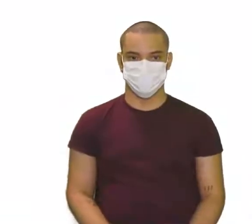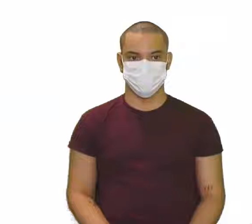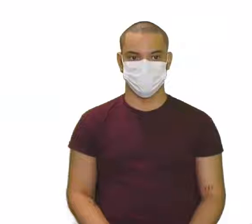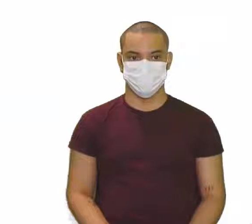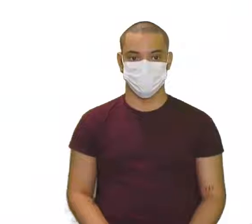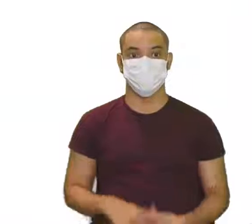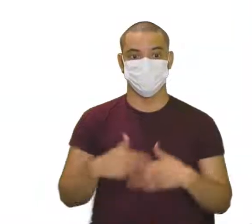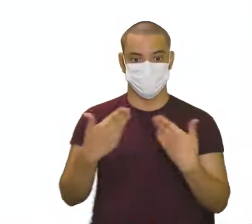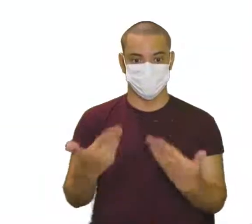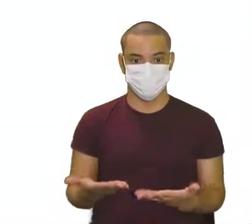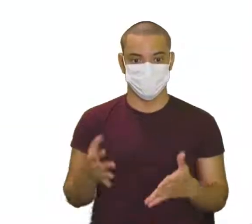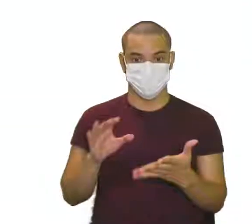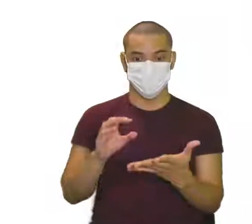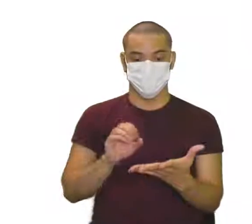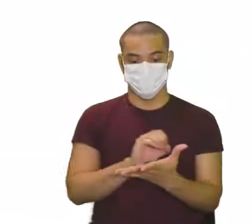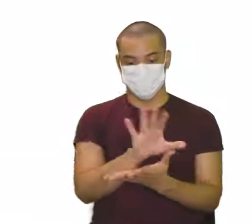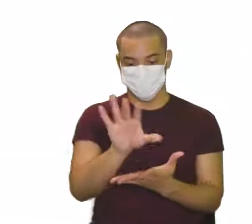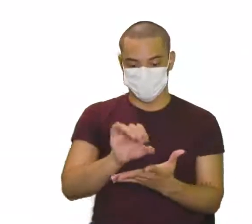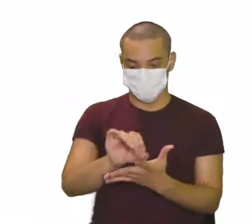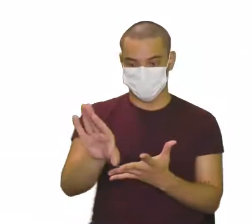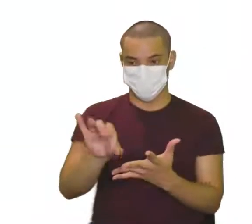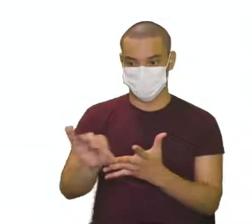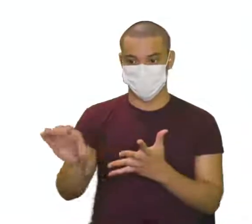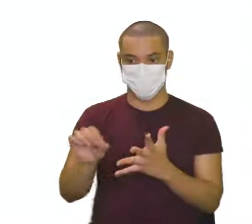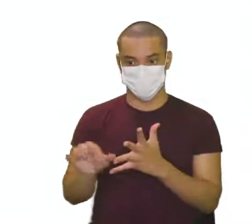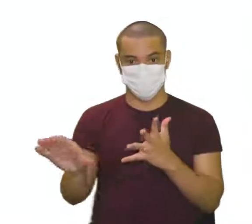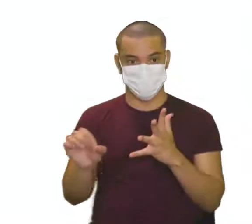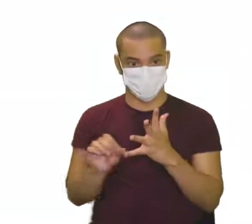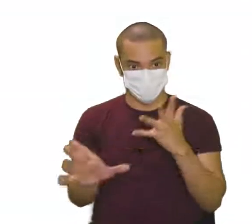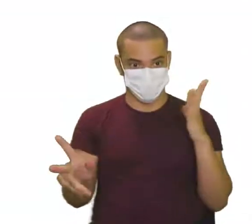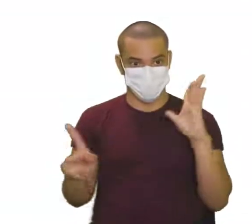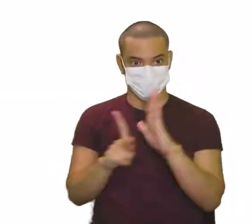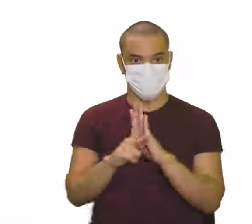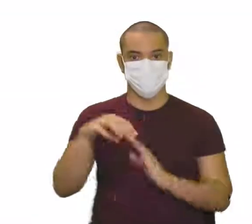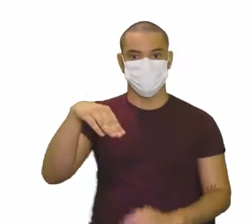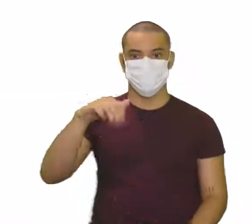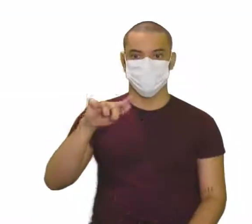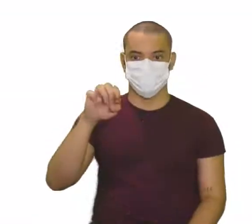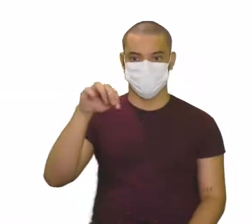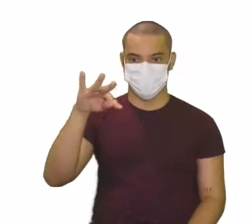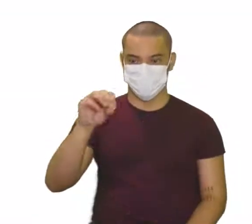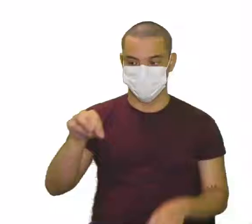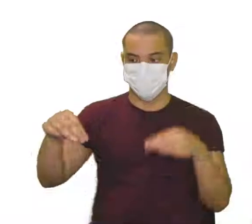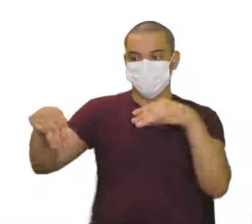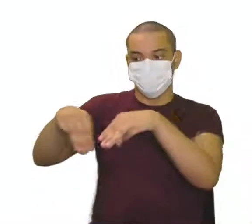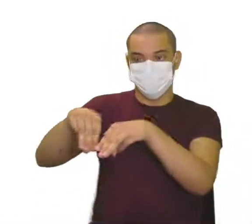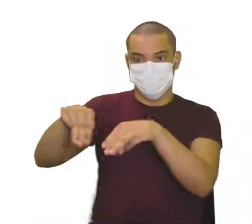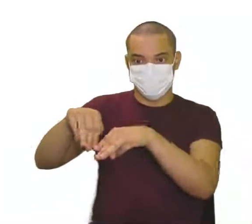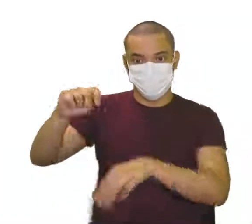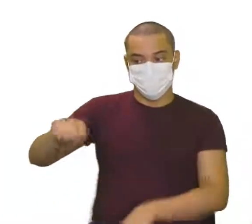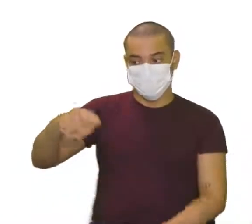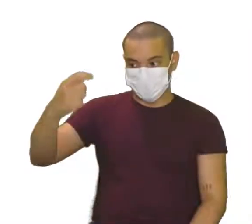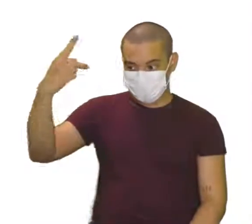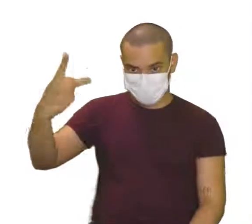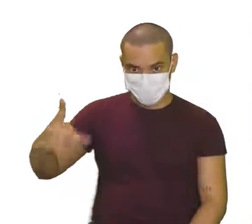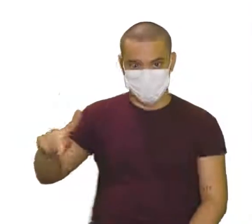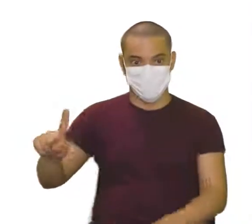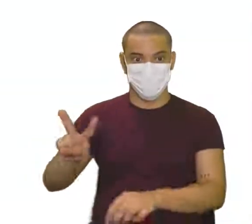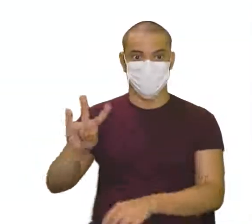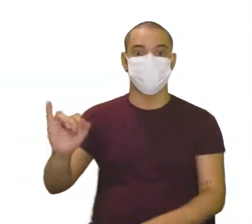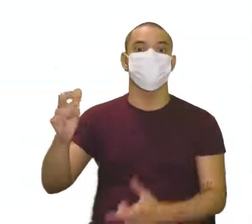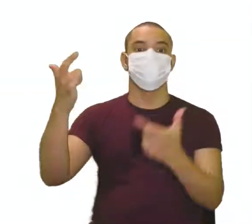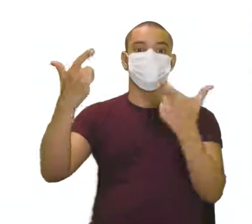indução partem dos vetores de indução magnética e dirigem-se do polo norte para o polo sul, e isso aí